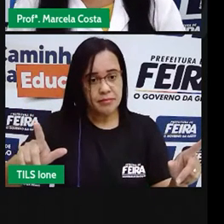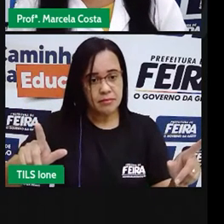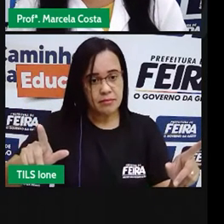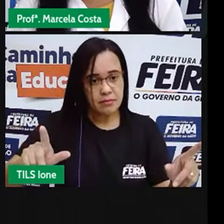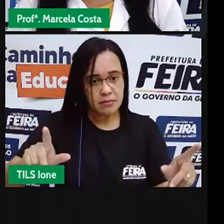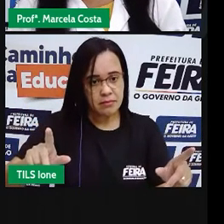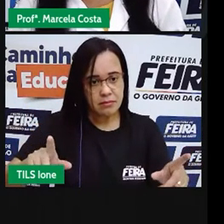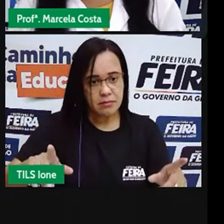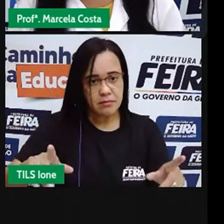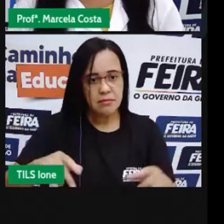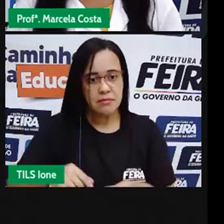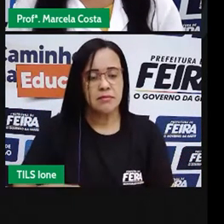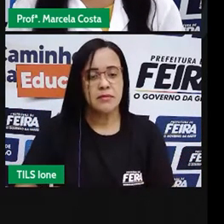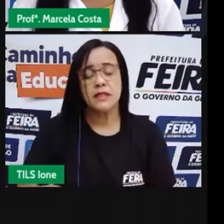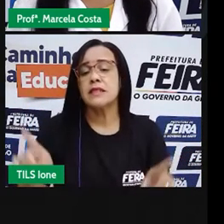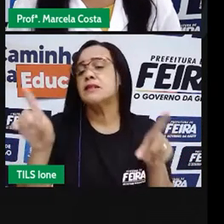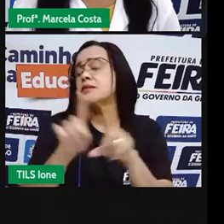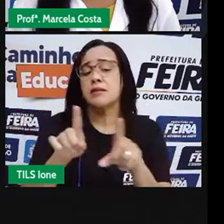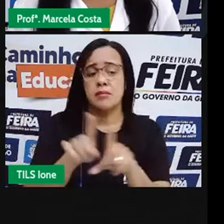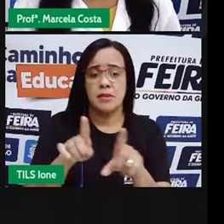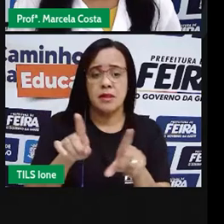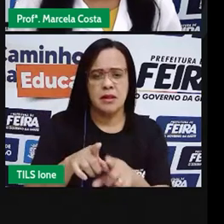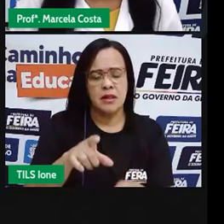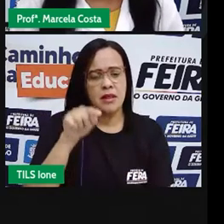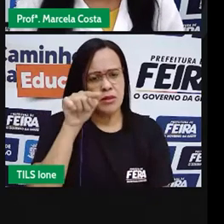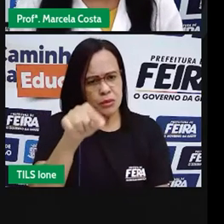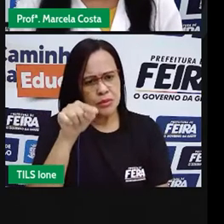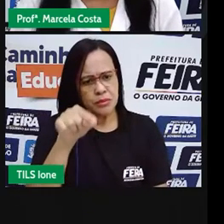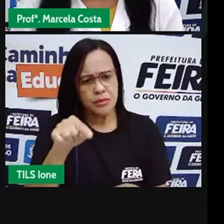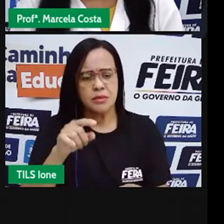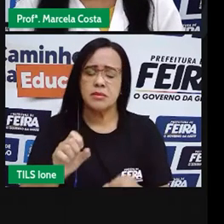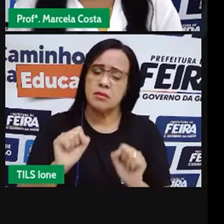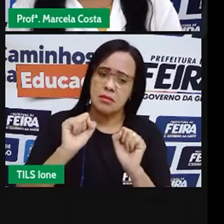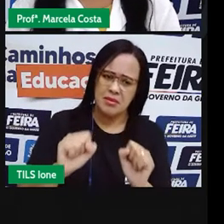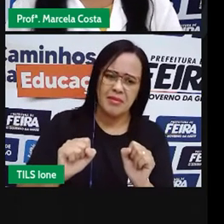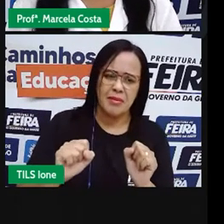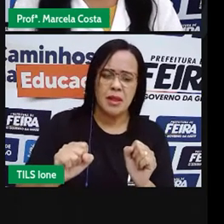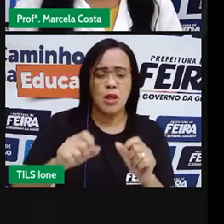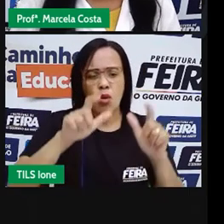e não deve português